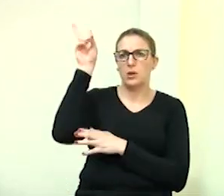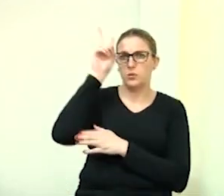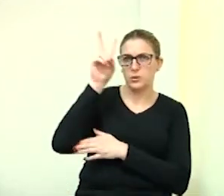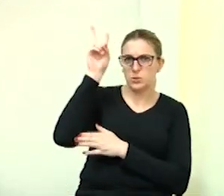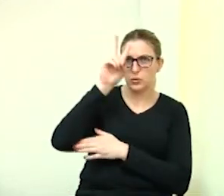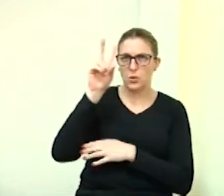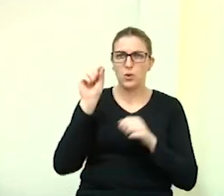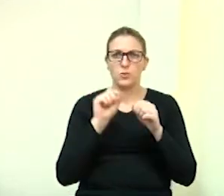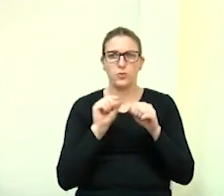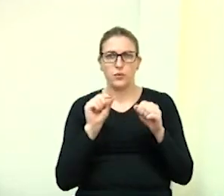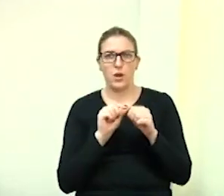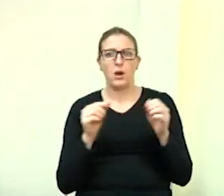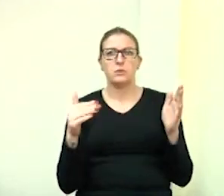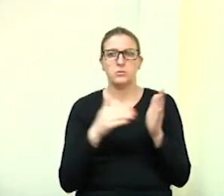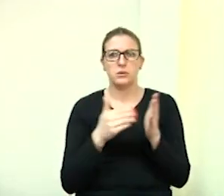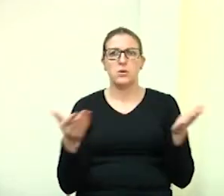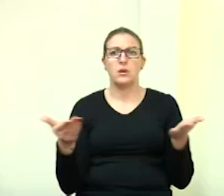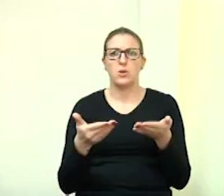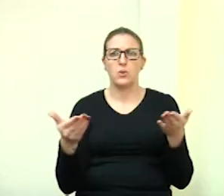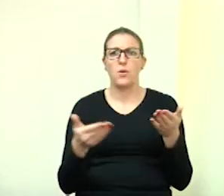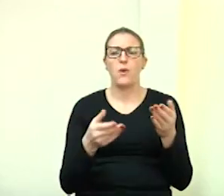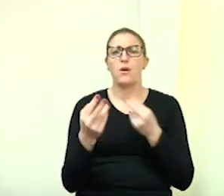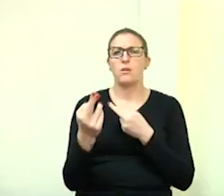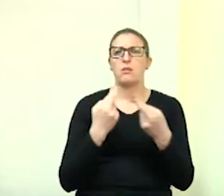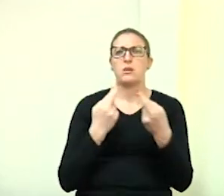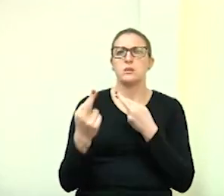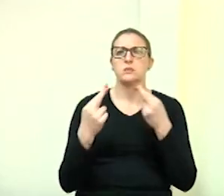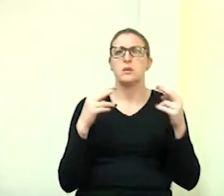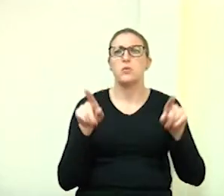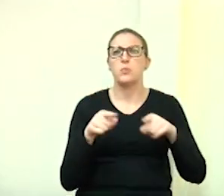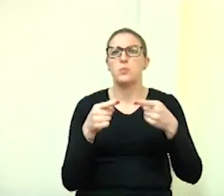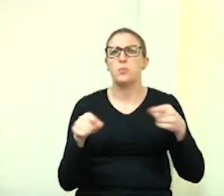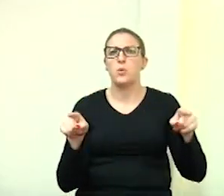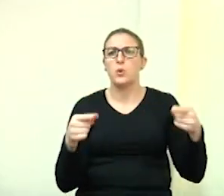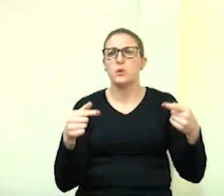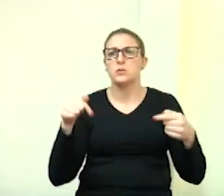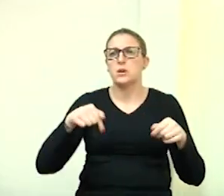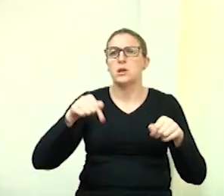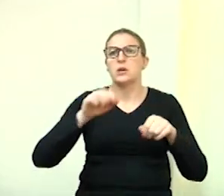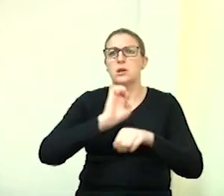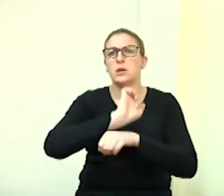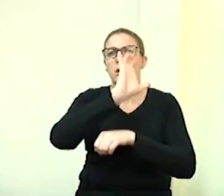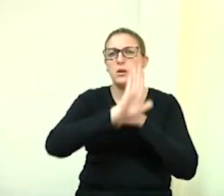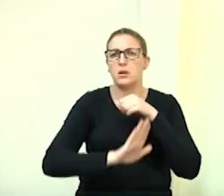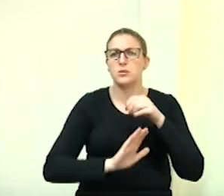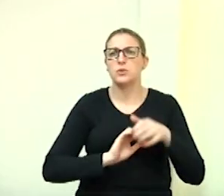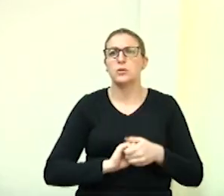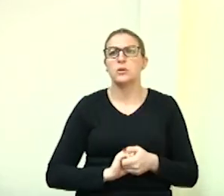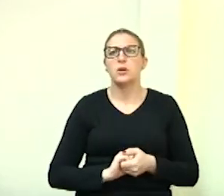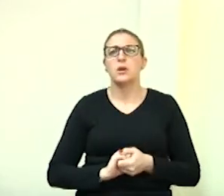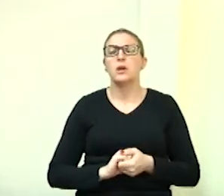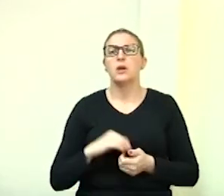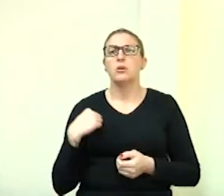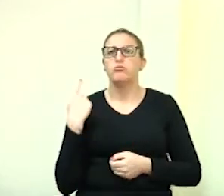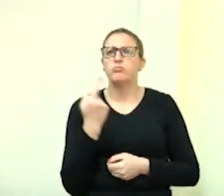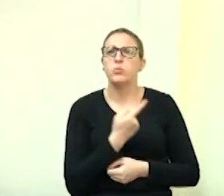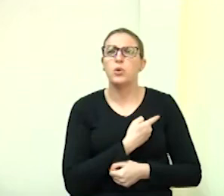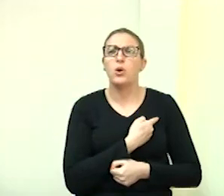e fazem com relação à música no nosso município e a gente fica